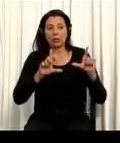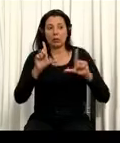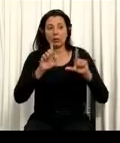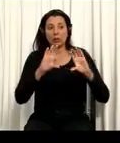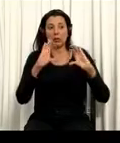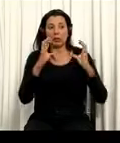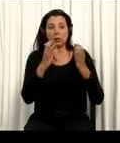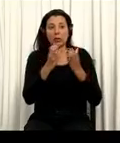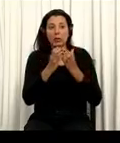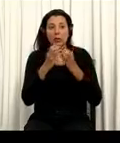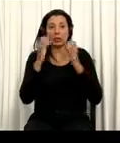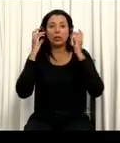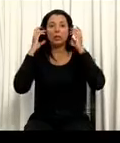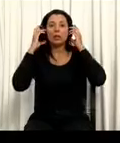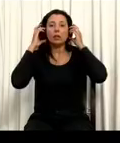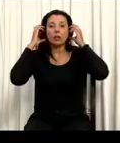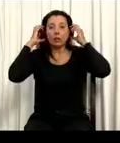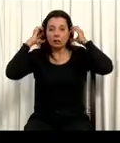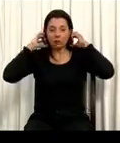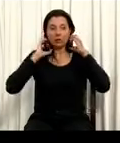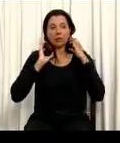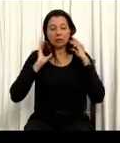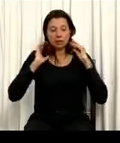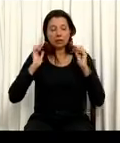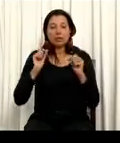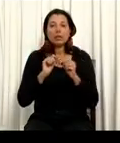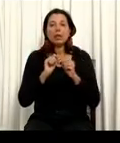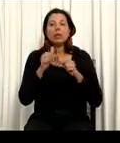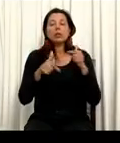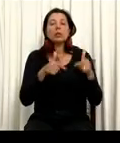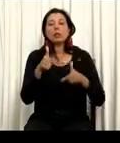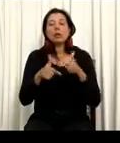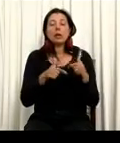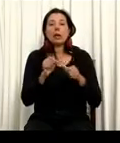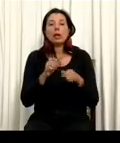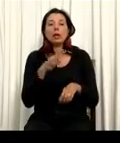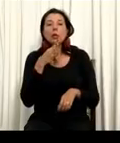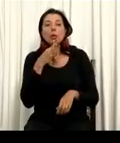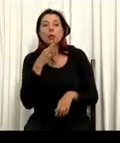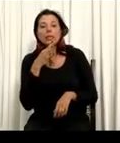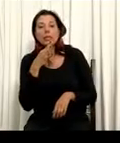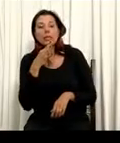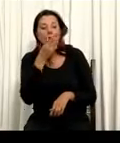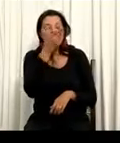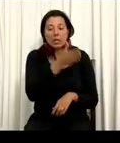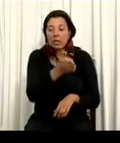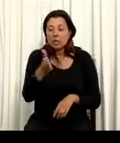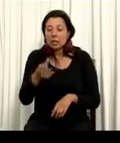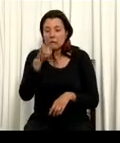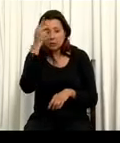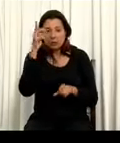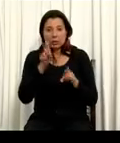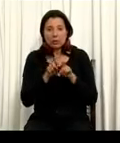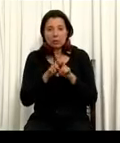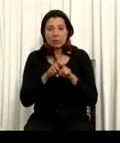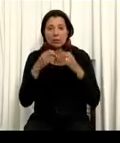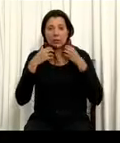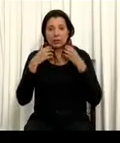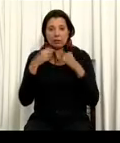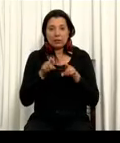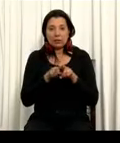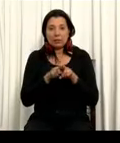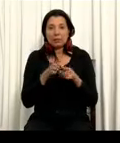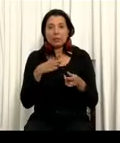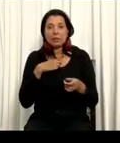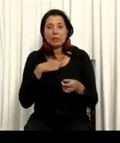Comunitária, que faz um trabalho belíssimo, levando conhecimento, cultura, informações de qualidade para a população